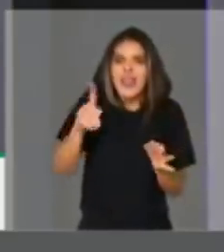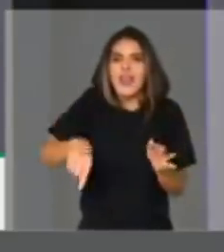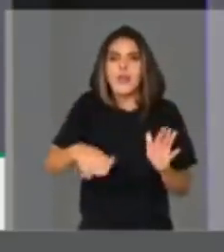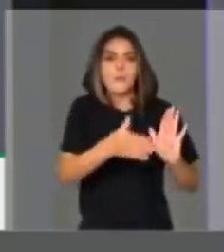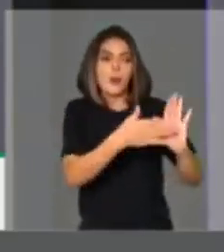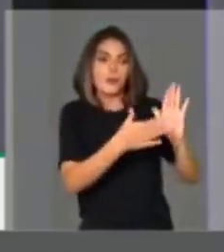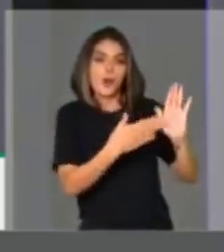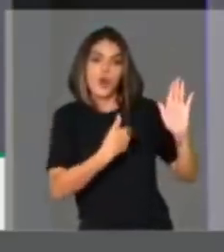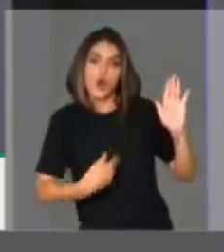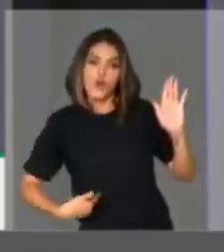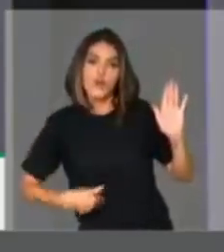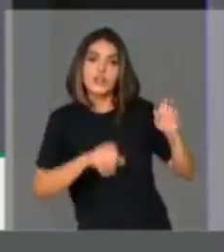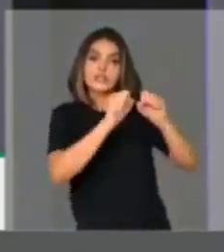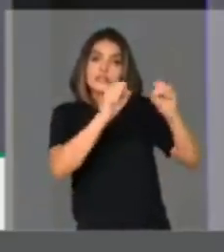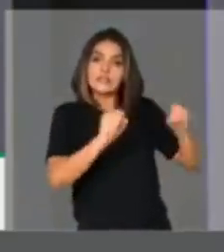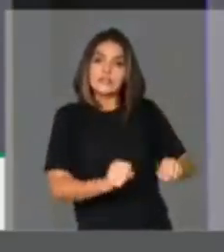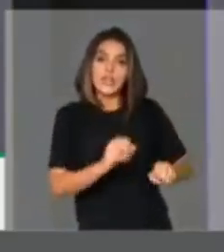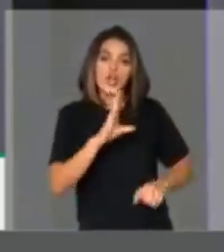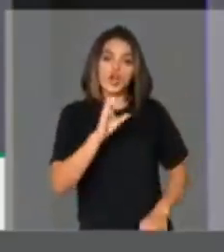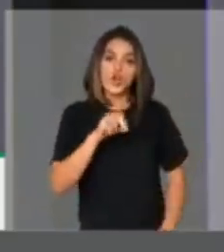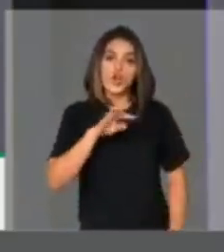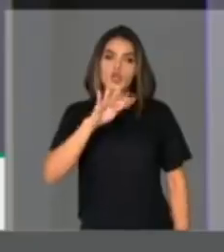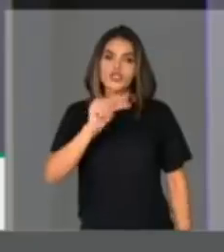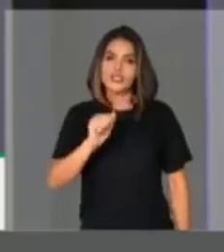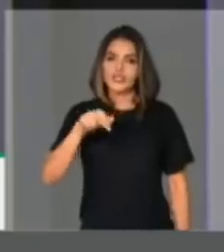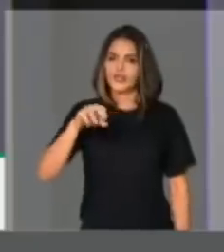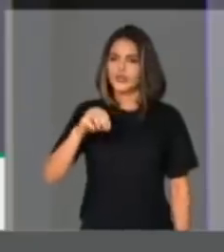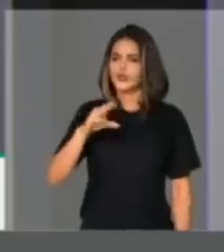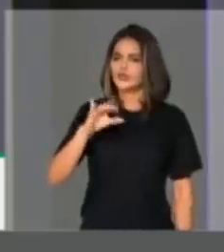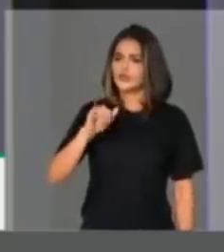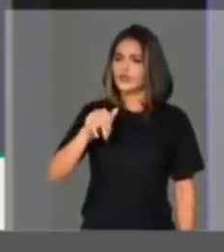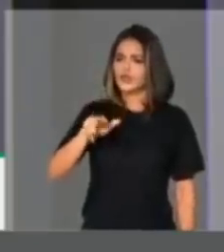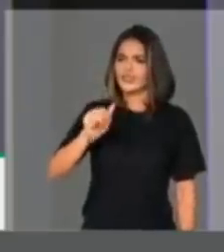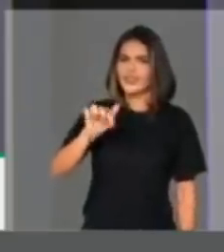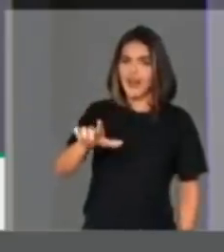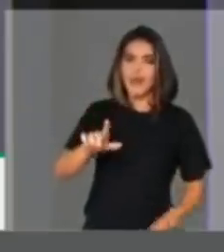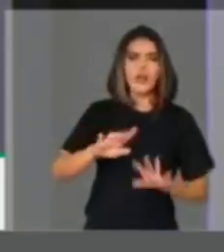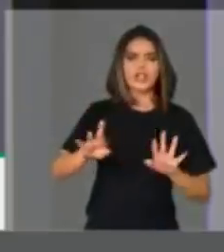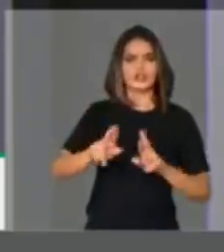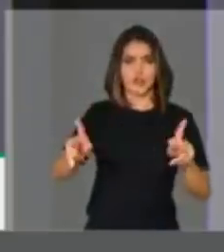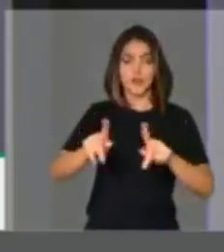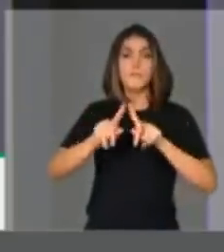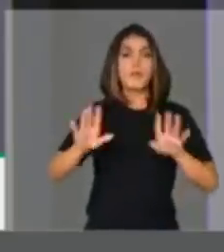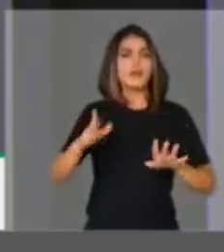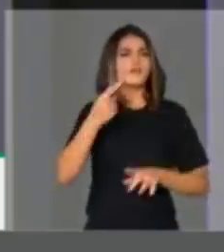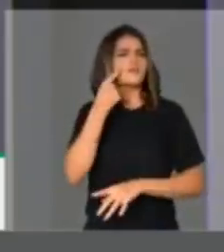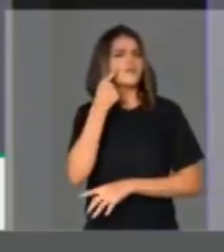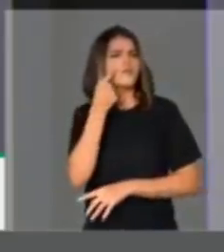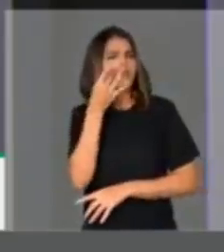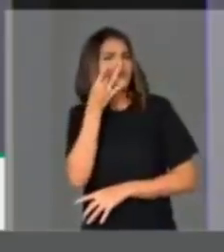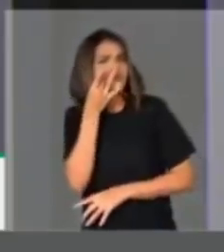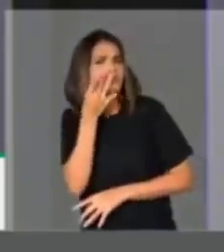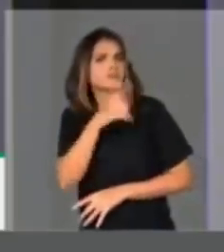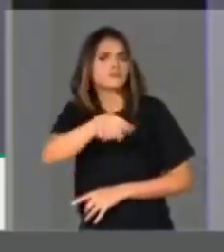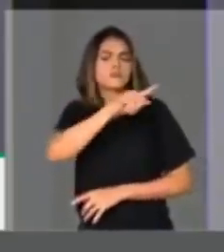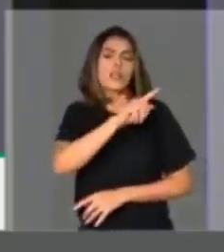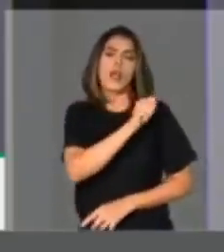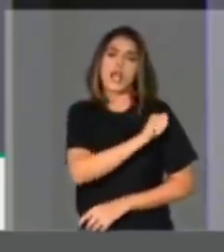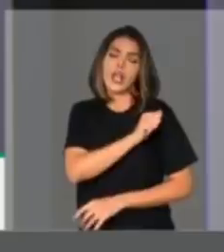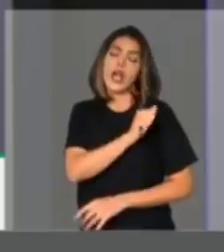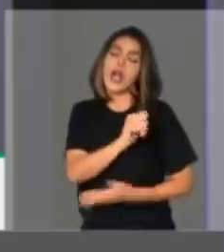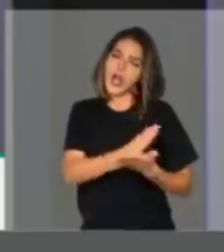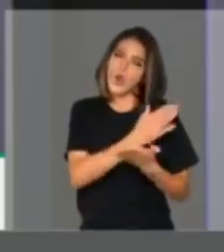pelo governo no sistema de conta nocional. Mas o que eu vejo e que vivencio, e que os colegas aqui